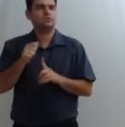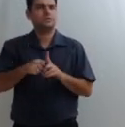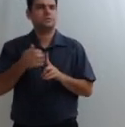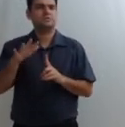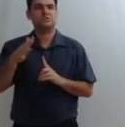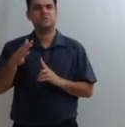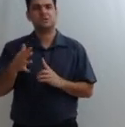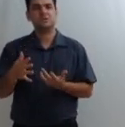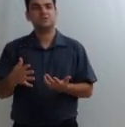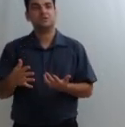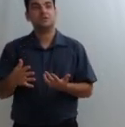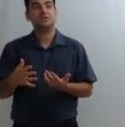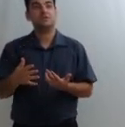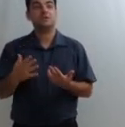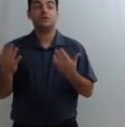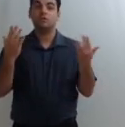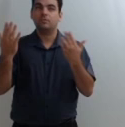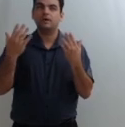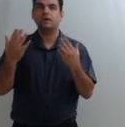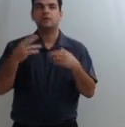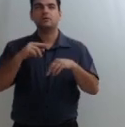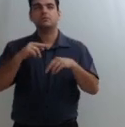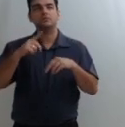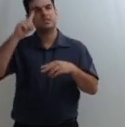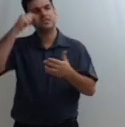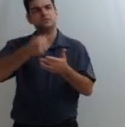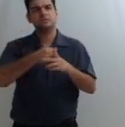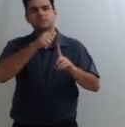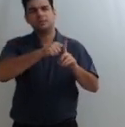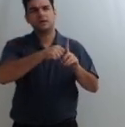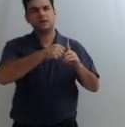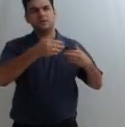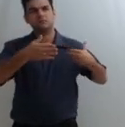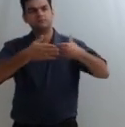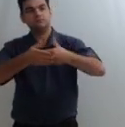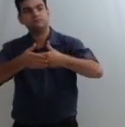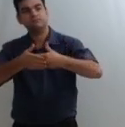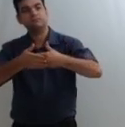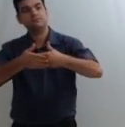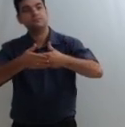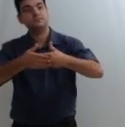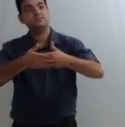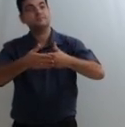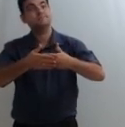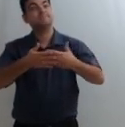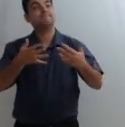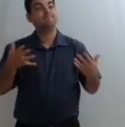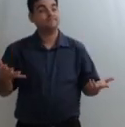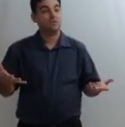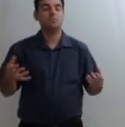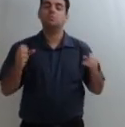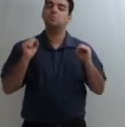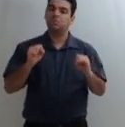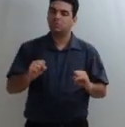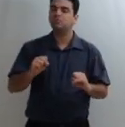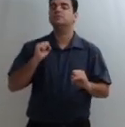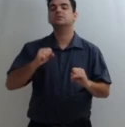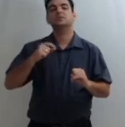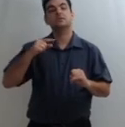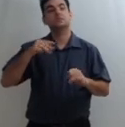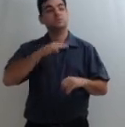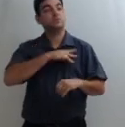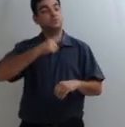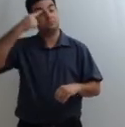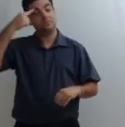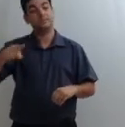de maio pela manutenção da prisão preventiva, o Ministério Público, pela ordem, podendo se enviar ofício ao juiz